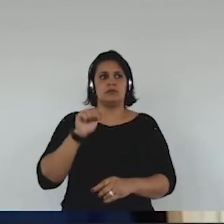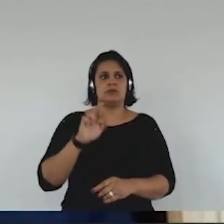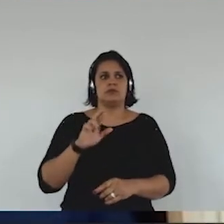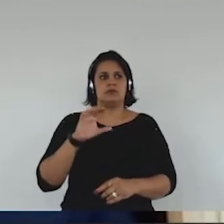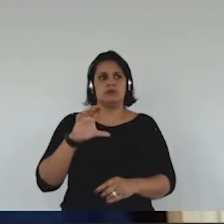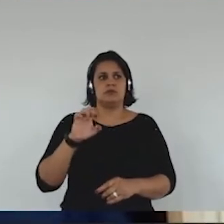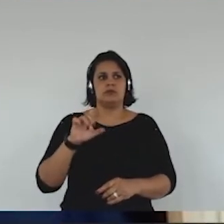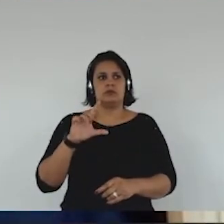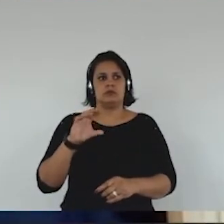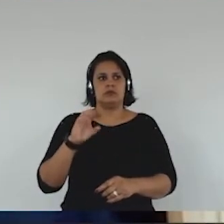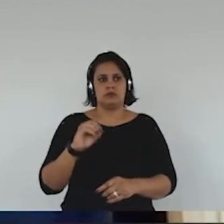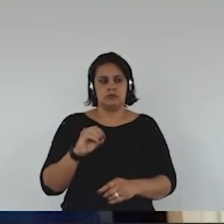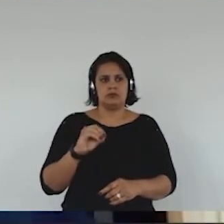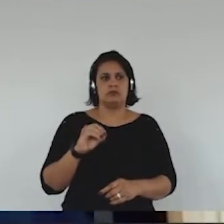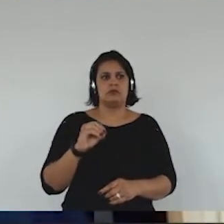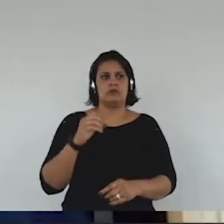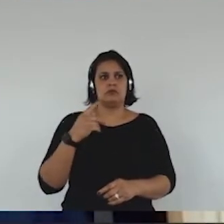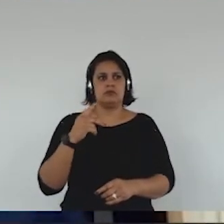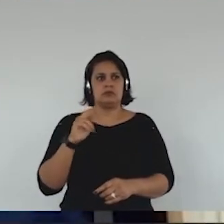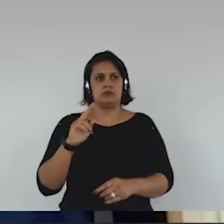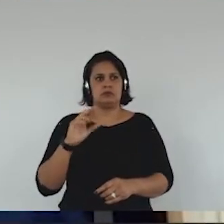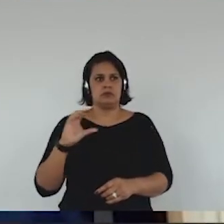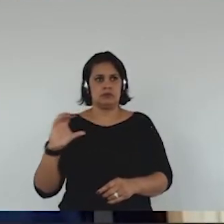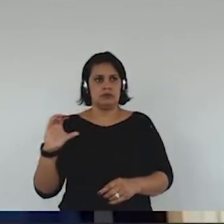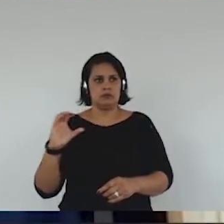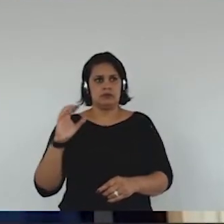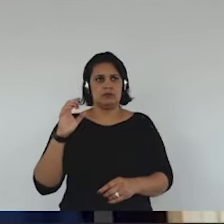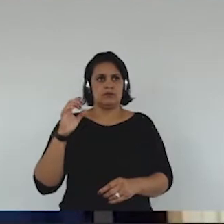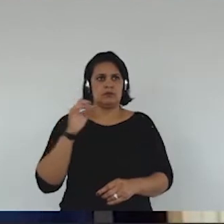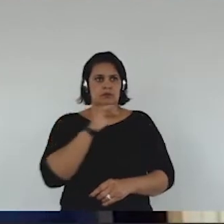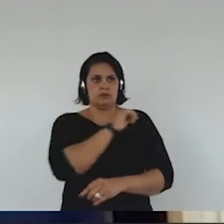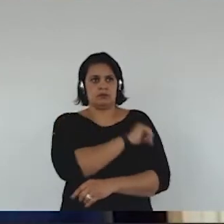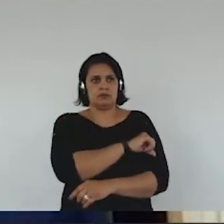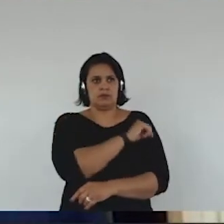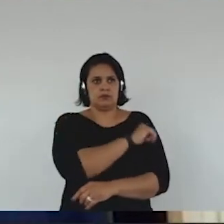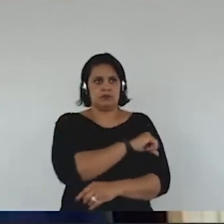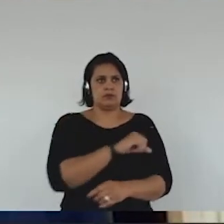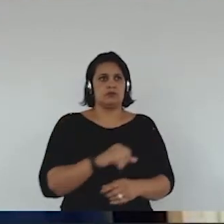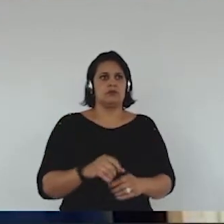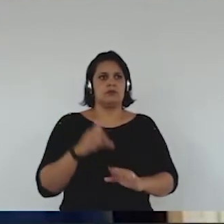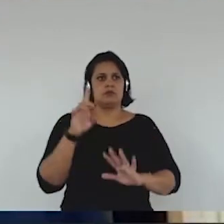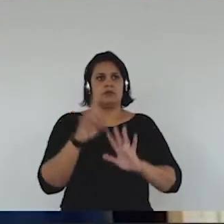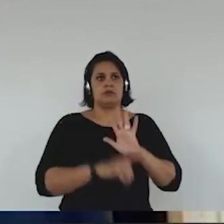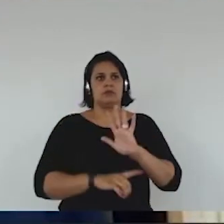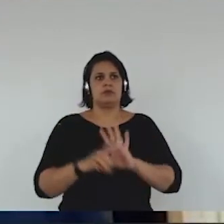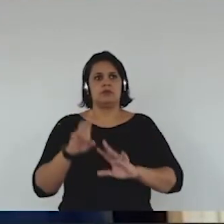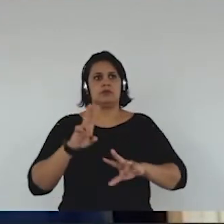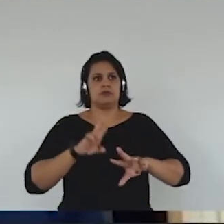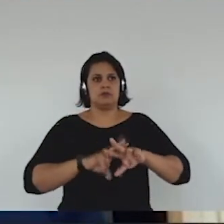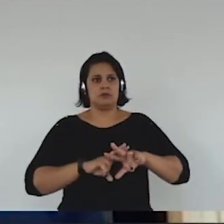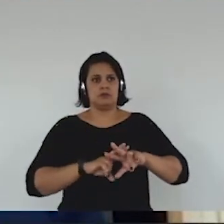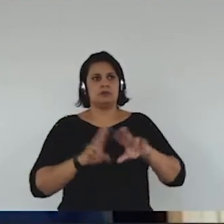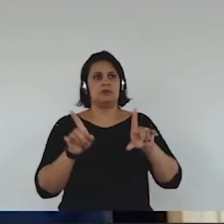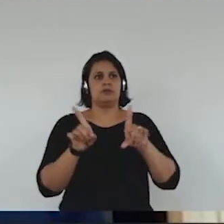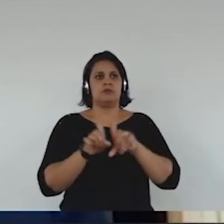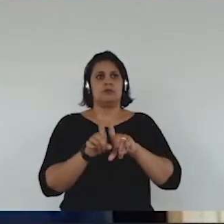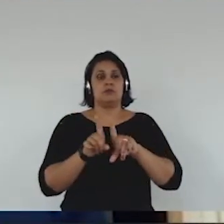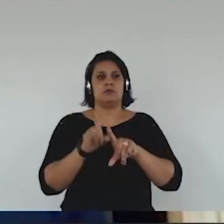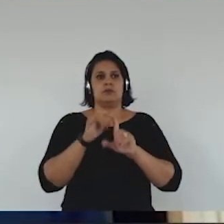do Rio, bacharel pela PUC do Rio, doutor em Direito Privado pela Universidade de Paris II e mestre em Direito Civil pela